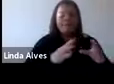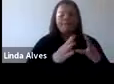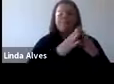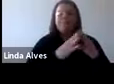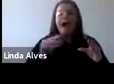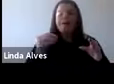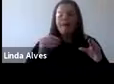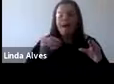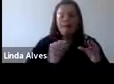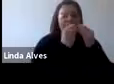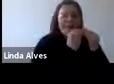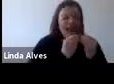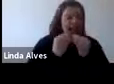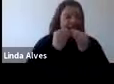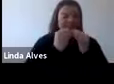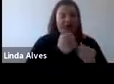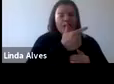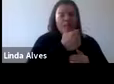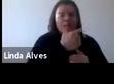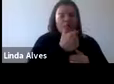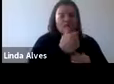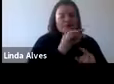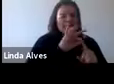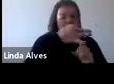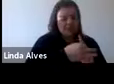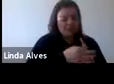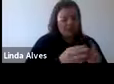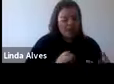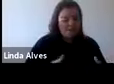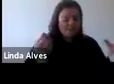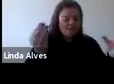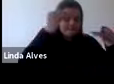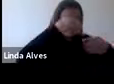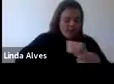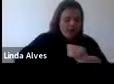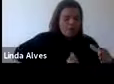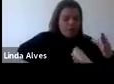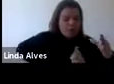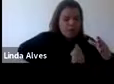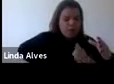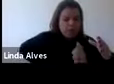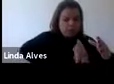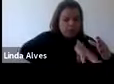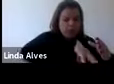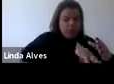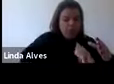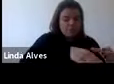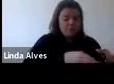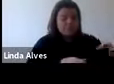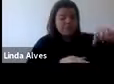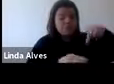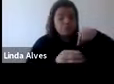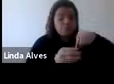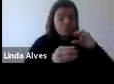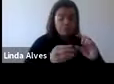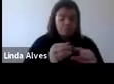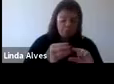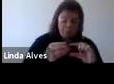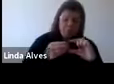12 bananas e produzir apenas um copinho de vitamina. Isso é uma discussão. A outra é